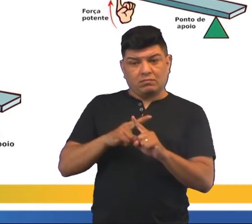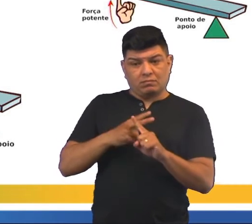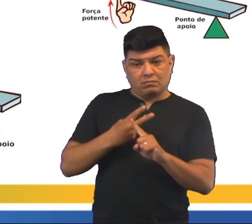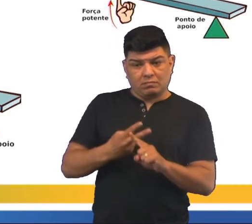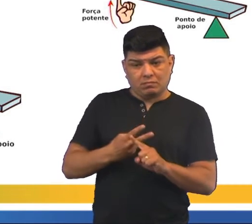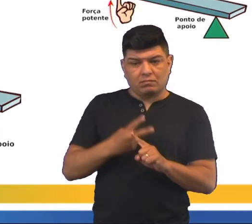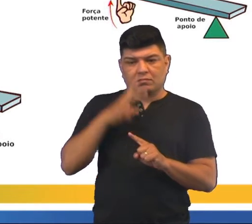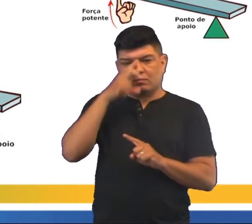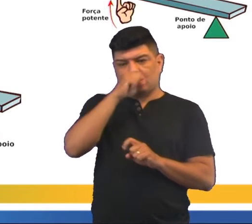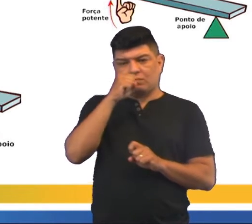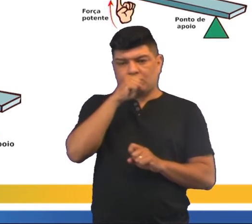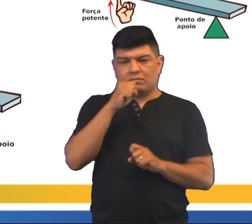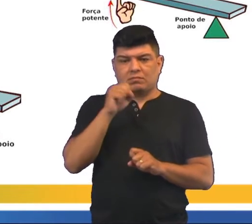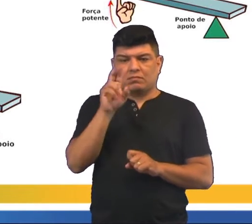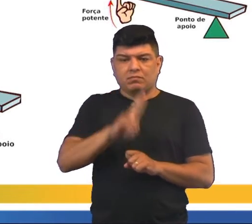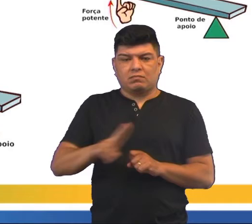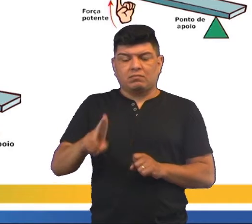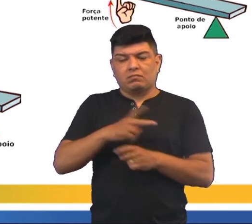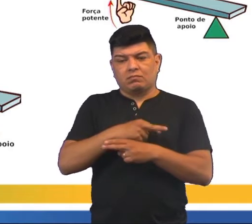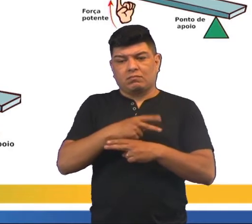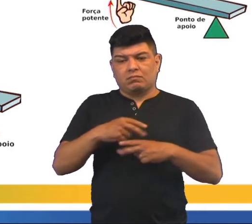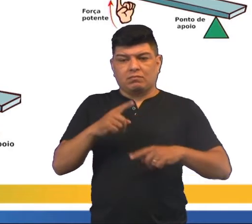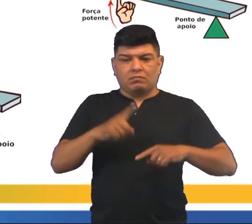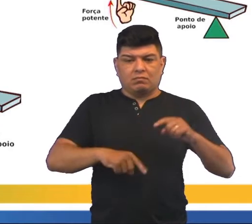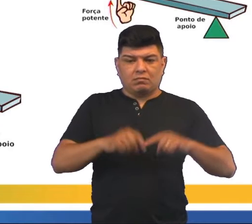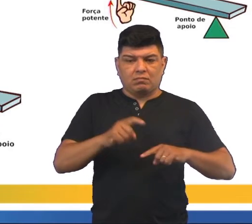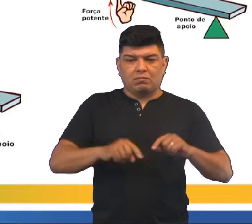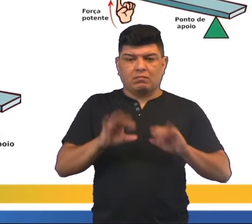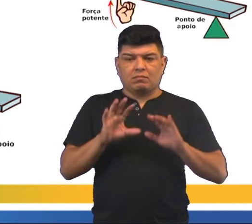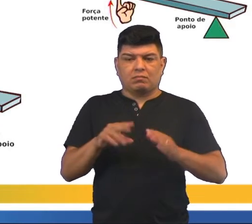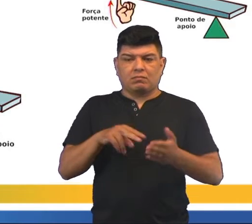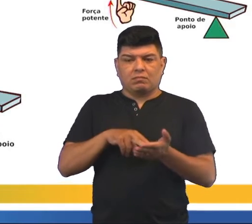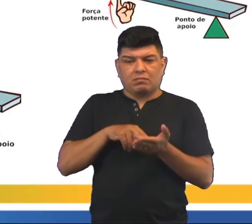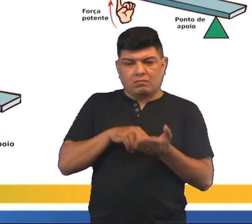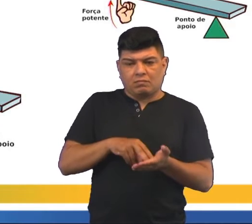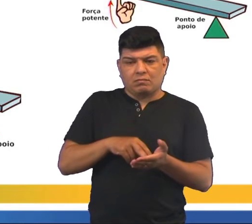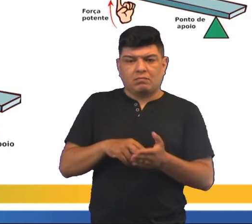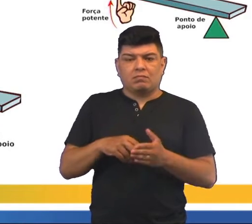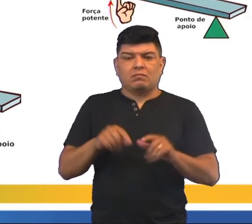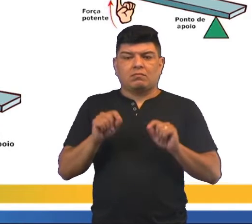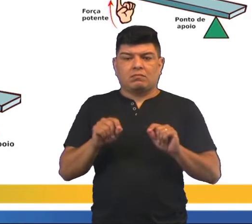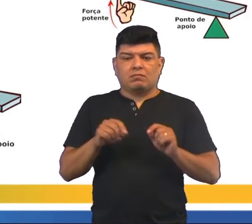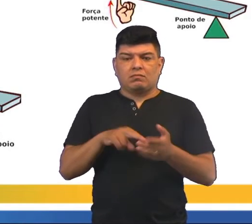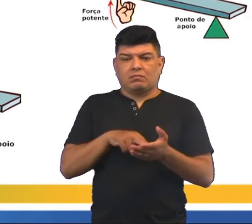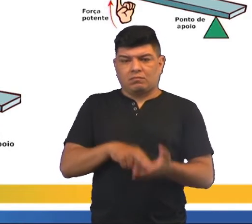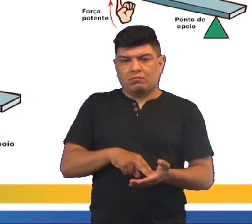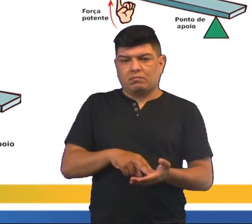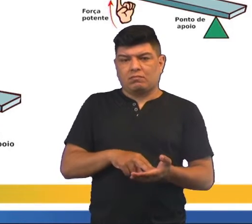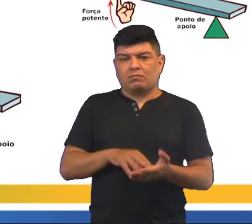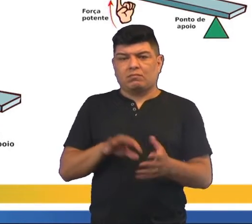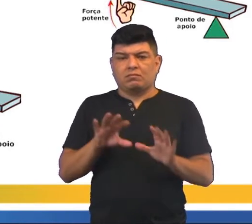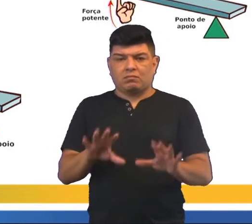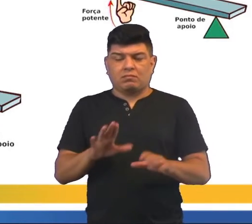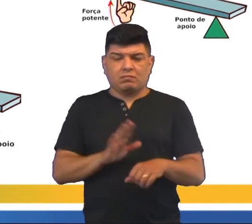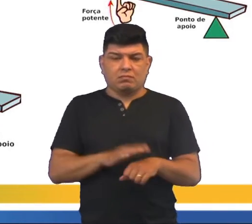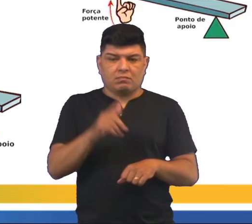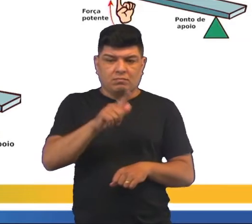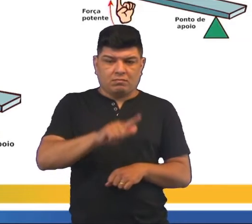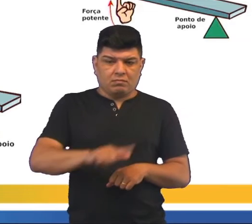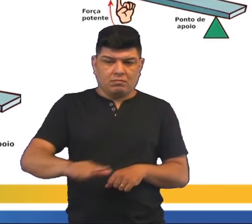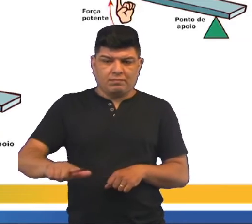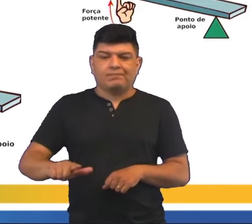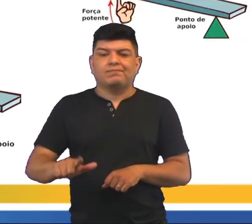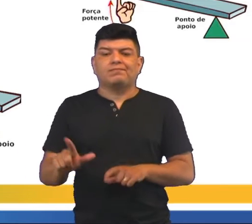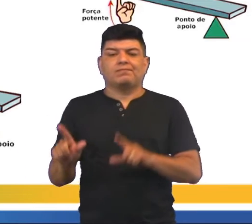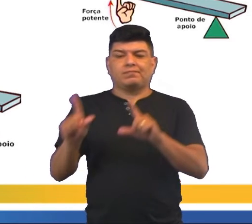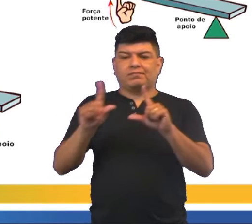a força que aplicada a um corpo objeto quando apoiadas em um ponto fixo ou seja mais uma